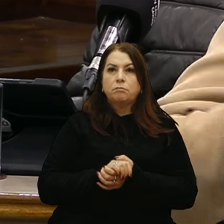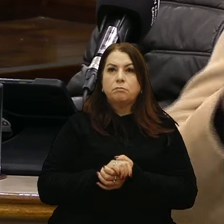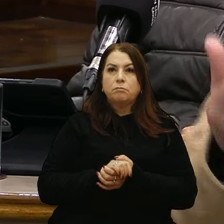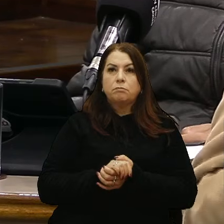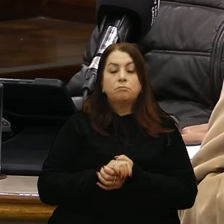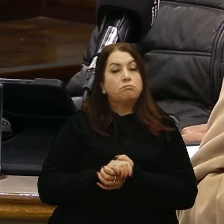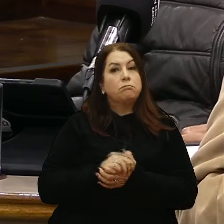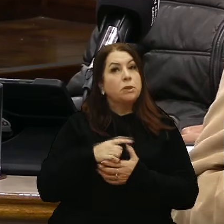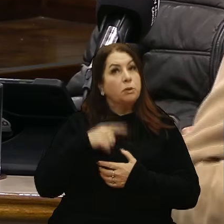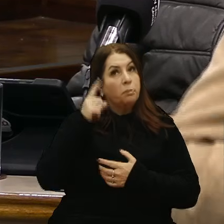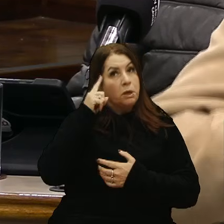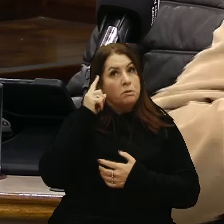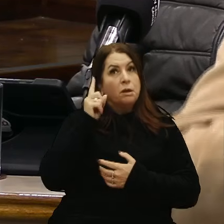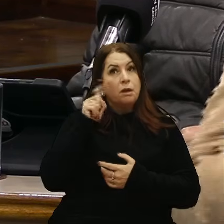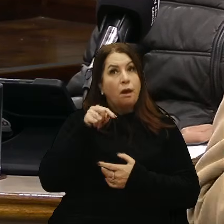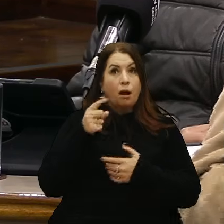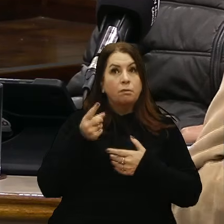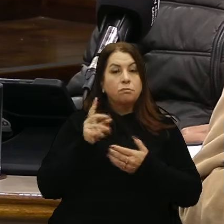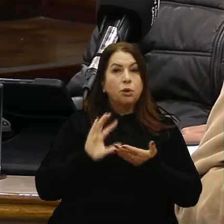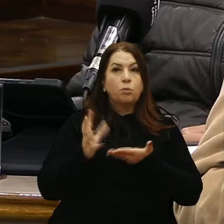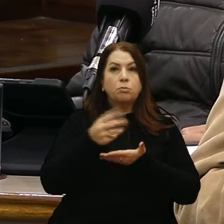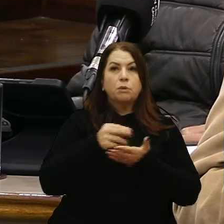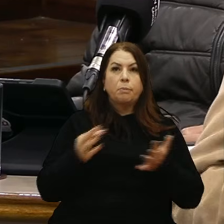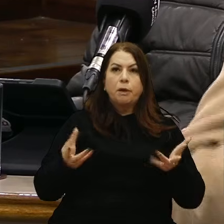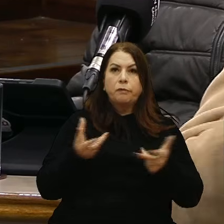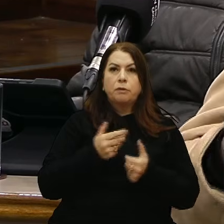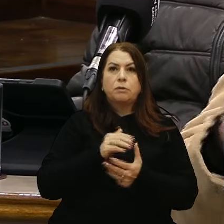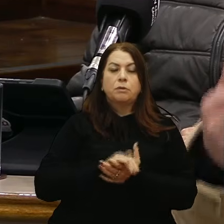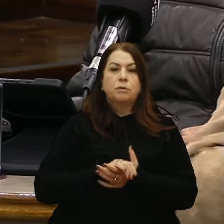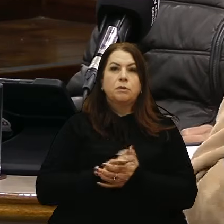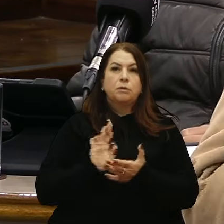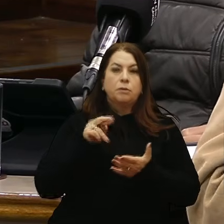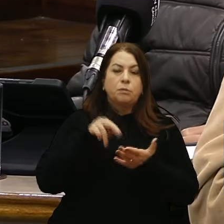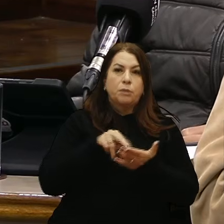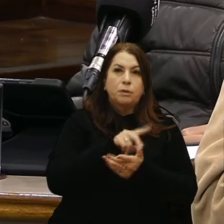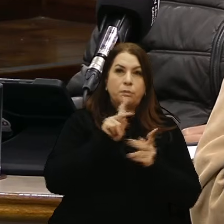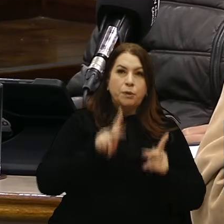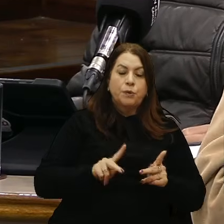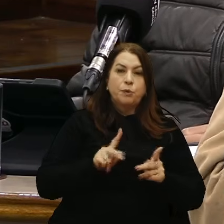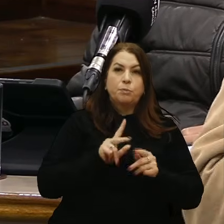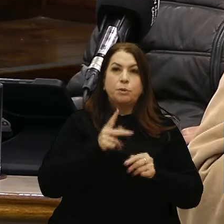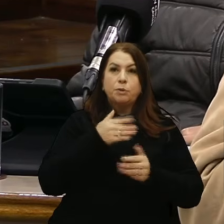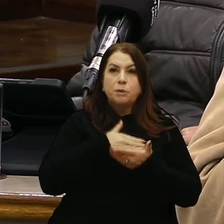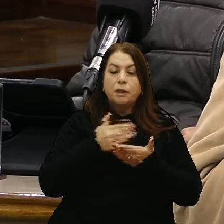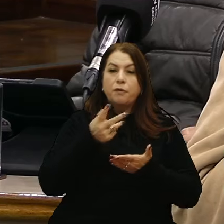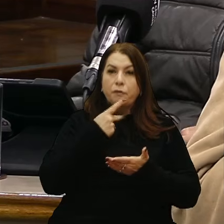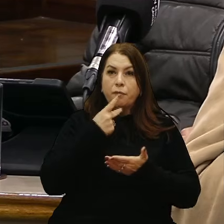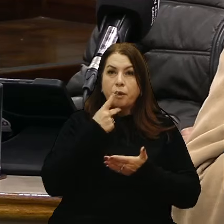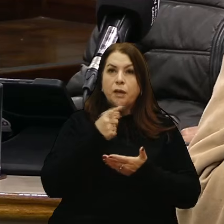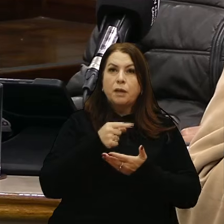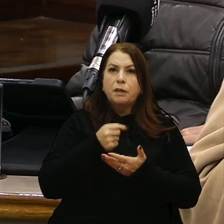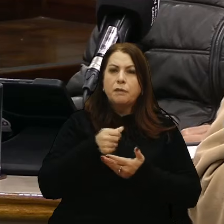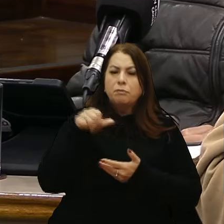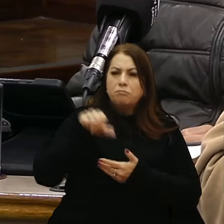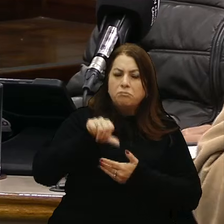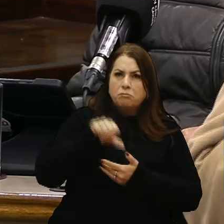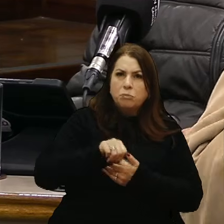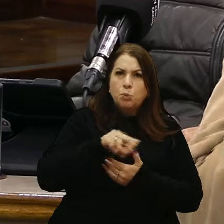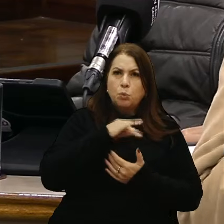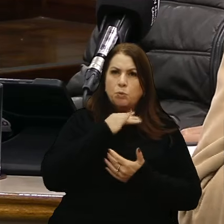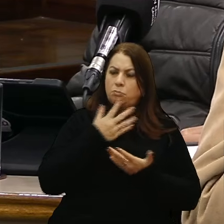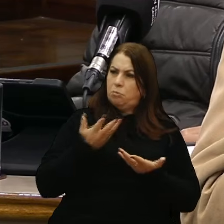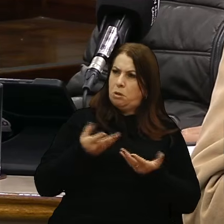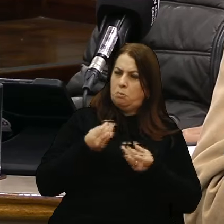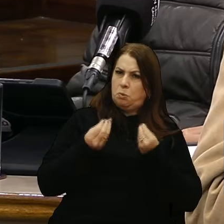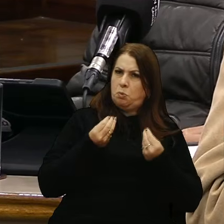aquela ideia da Codeca, que era uma maravilha. E realmente, quando o pessoal começaram a falar ali que estava indo mal, que estava ruim, eu digo, pá,